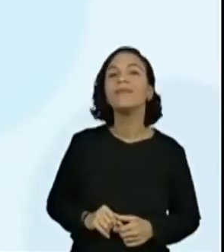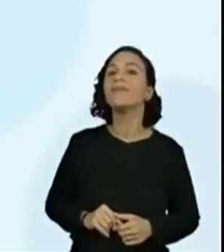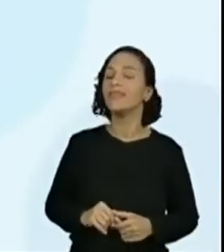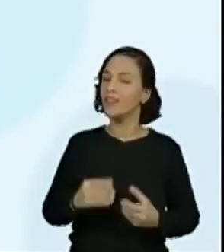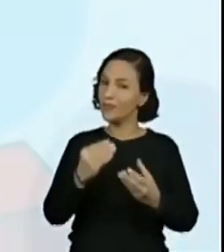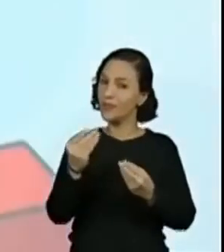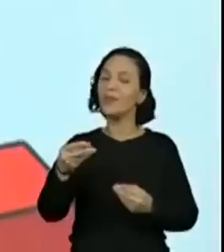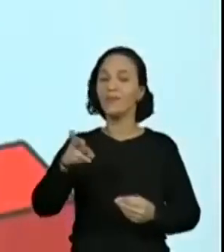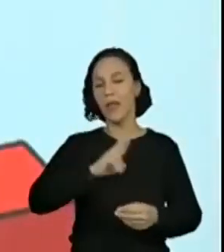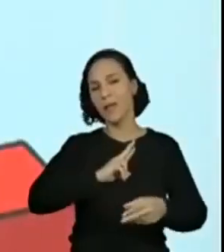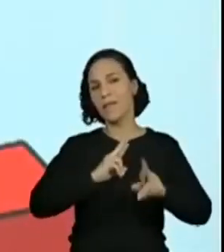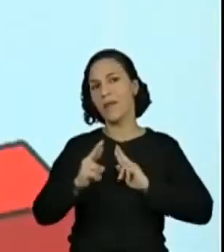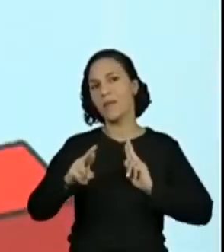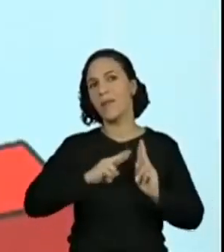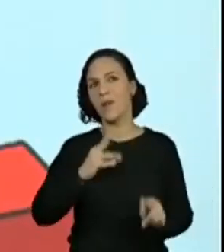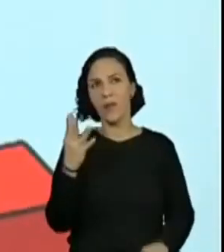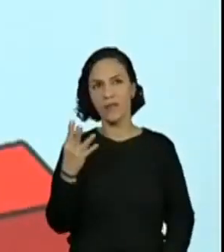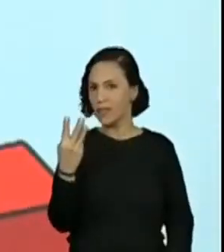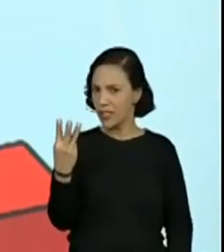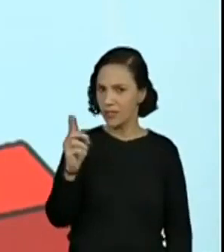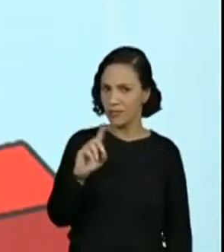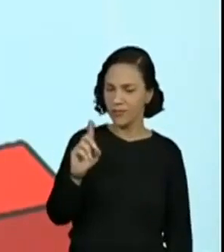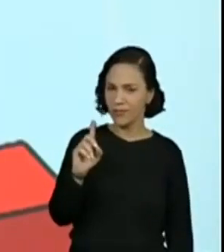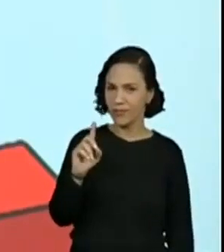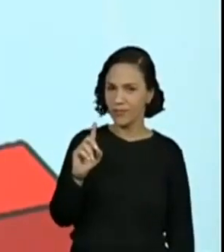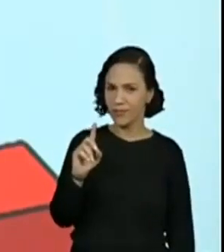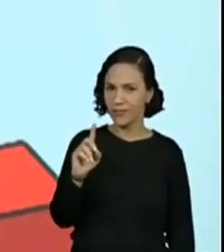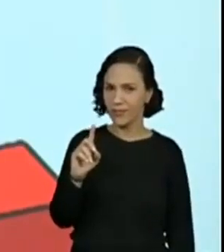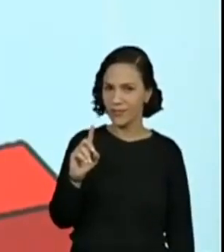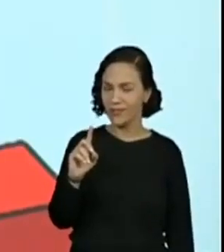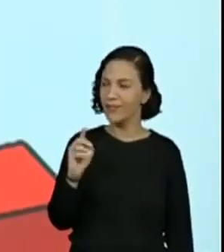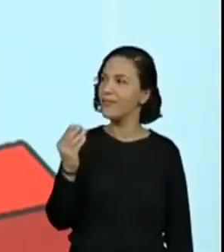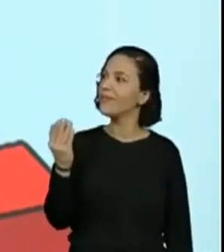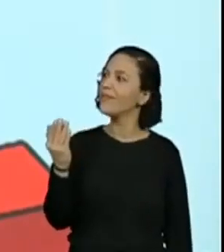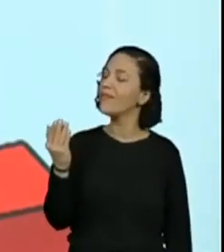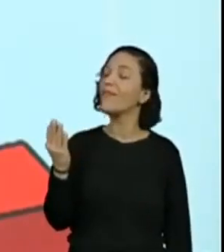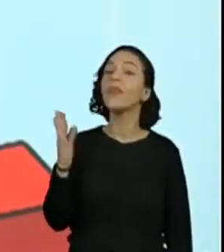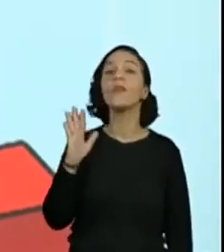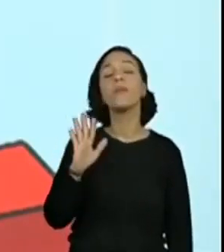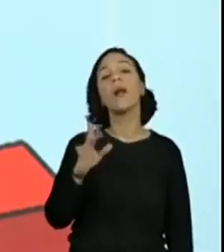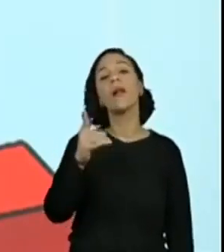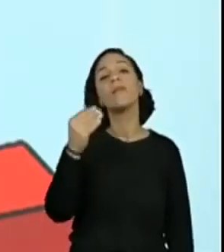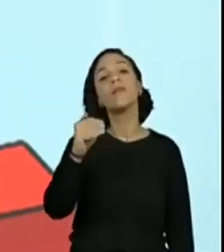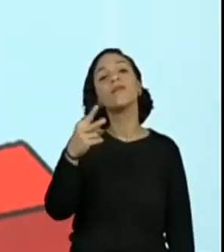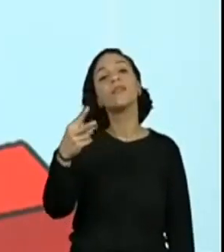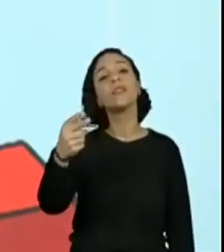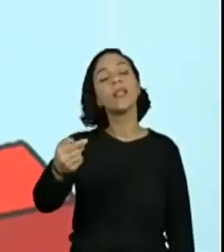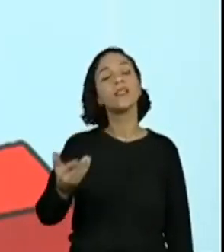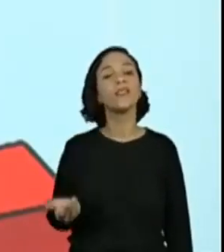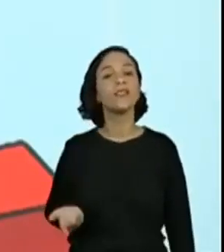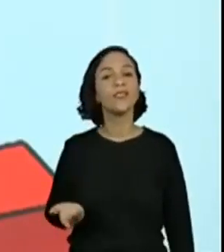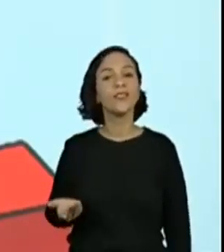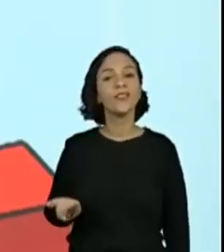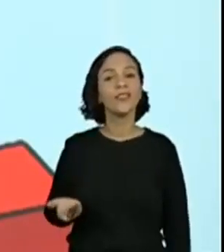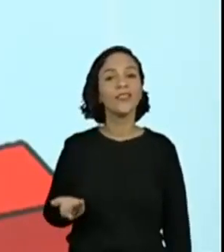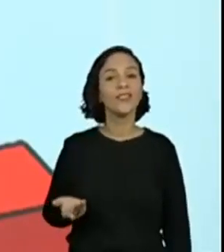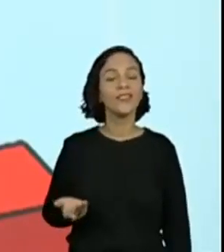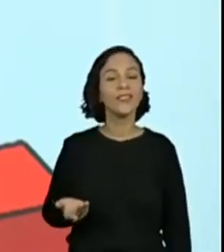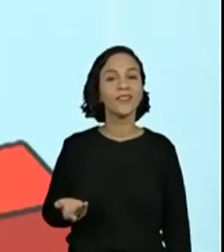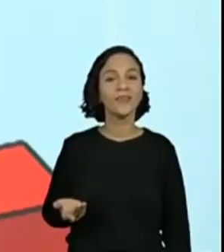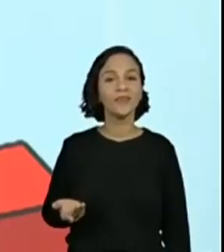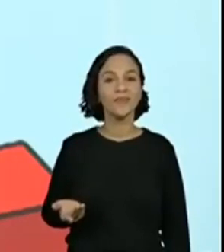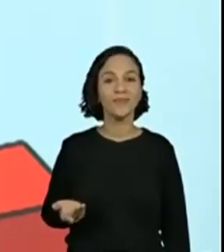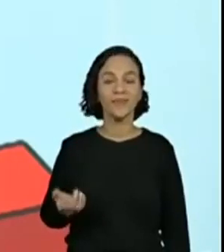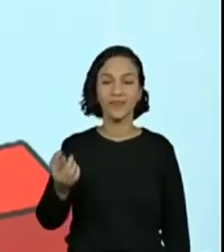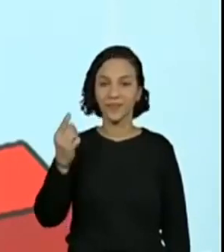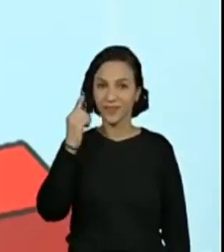estão colocando 4, ninguém acha que tem 3? Mas eles continuam colocando 27 cubos, né? Olha só, o Emanuel e a Giovana